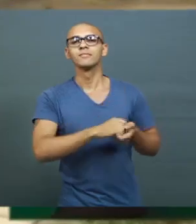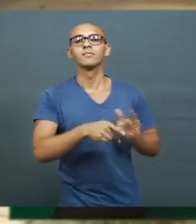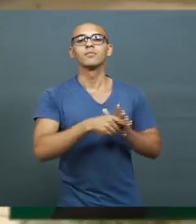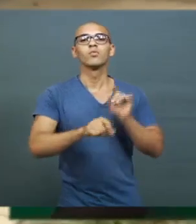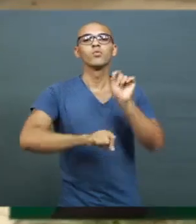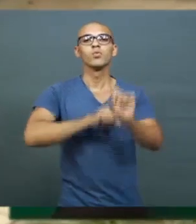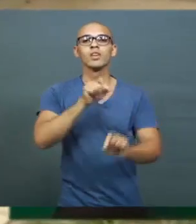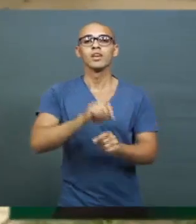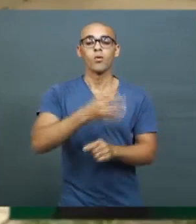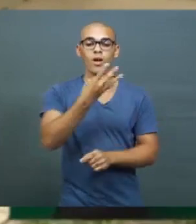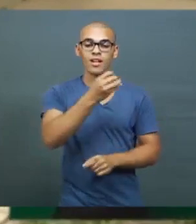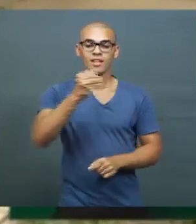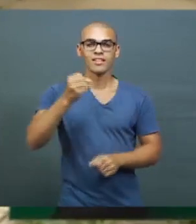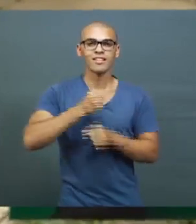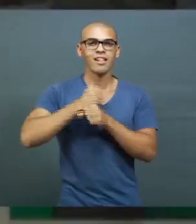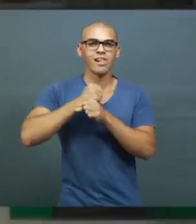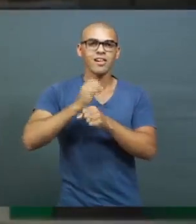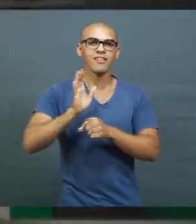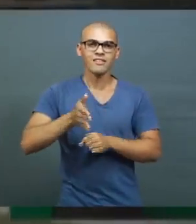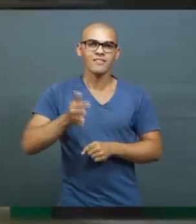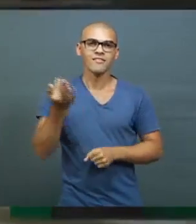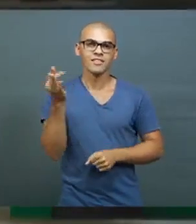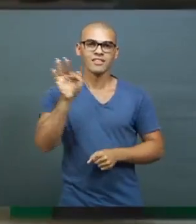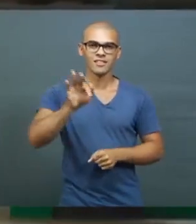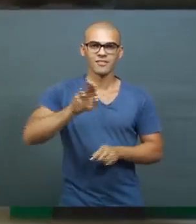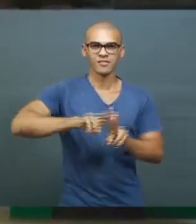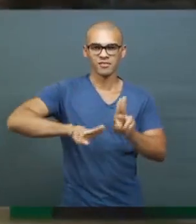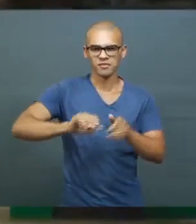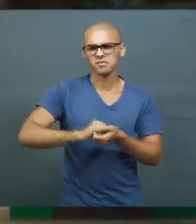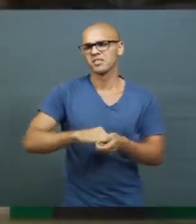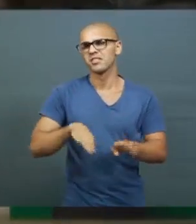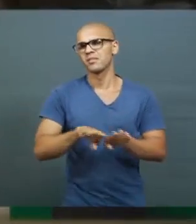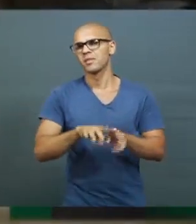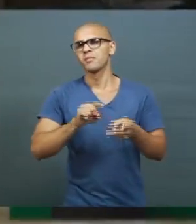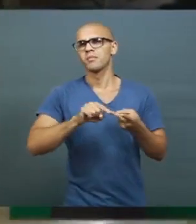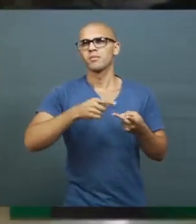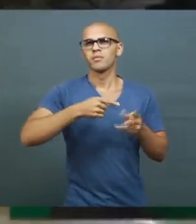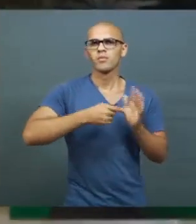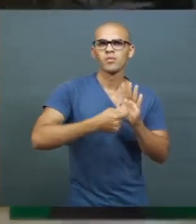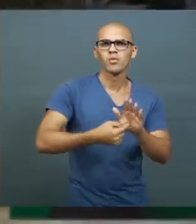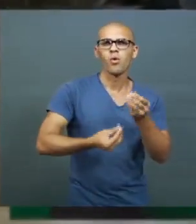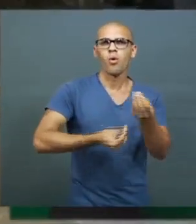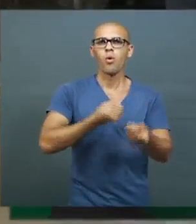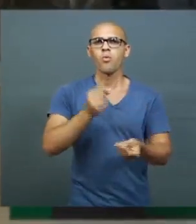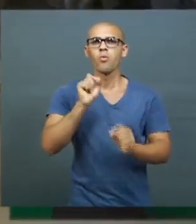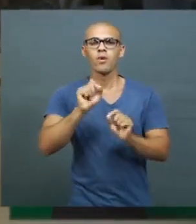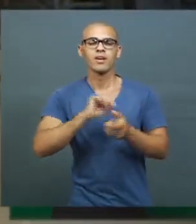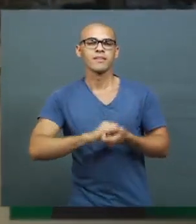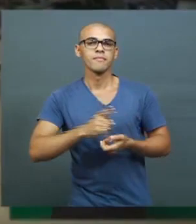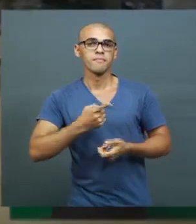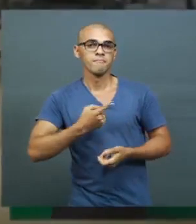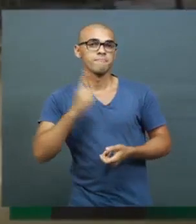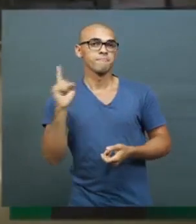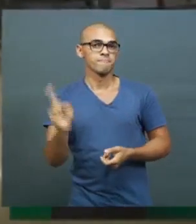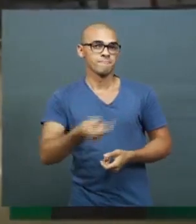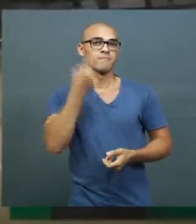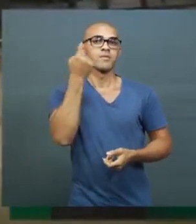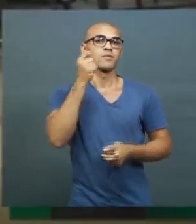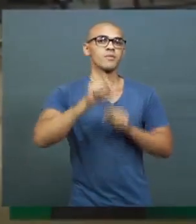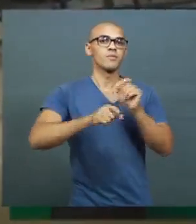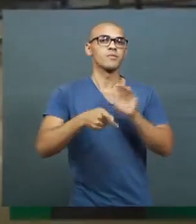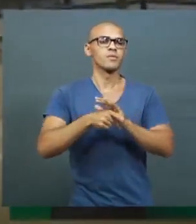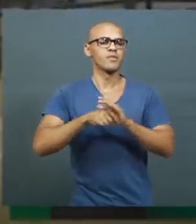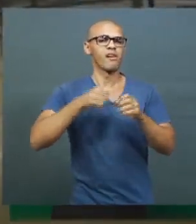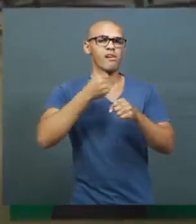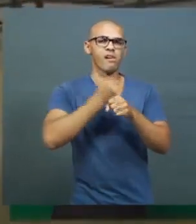com destaque para a volta às aulas e um projeto sobre o pioneirismo da UFO na construção do segundo maior túnel de vento